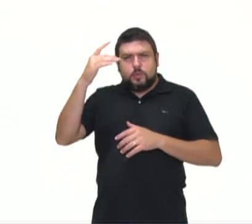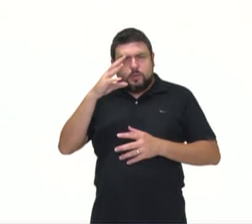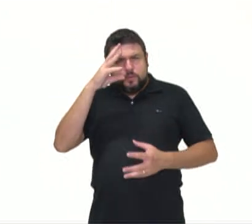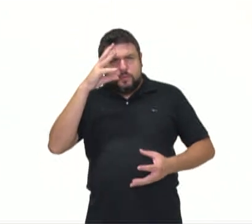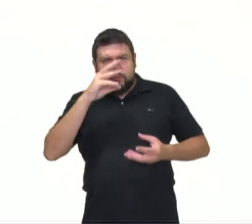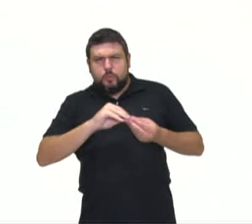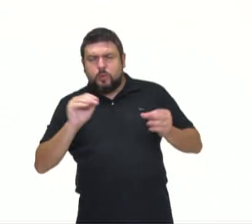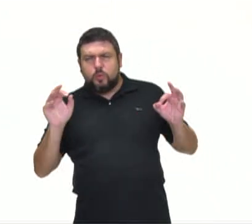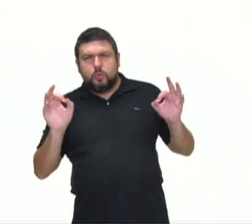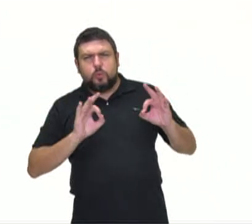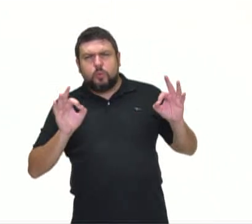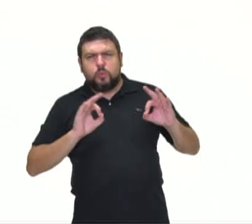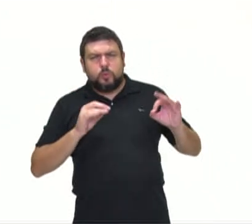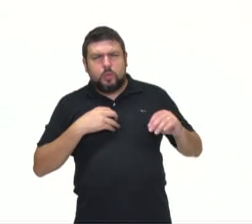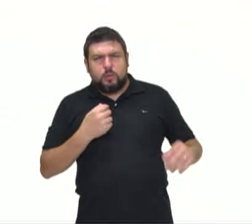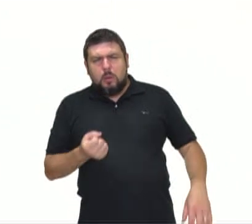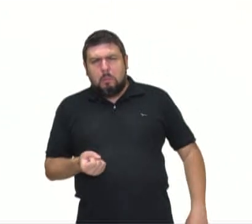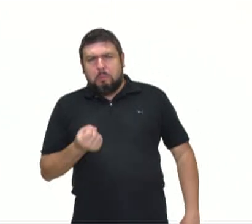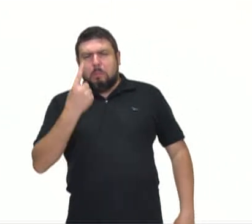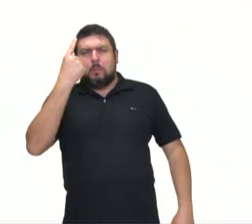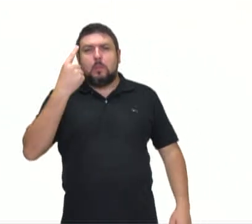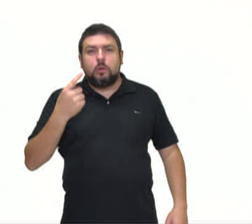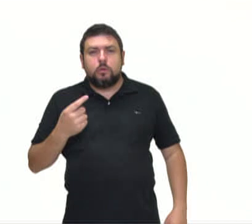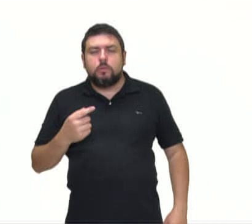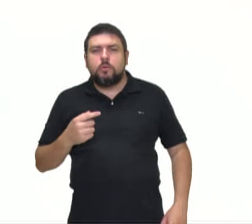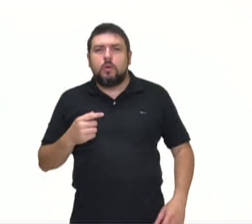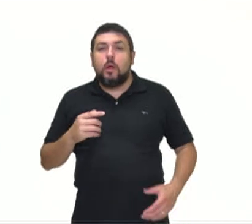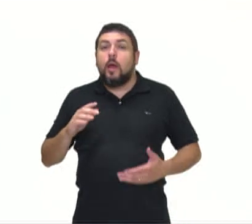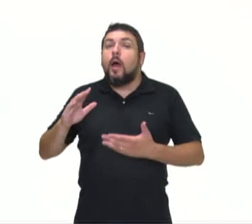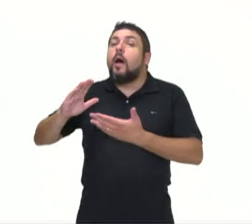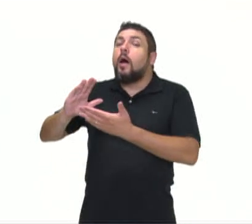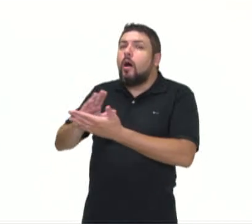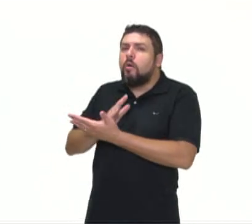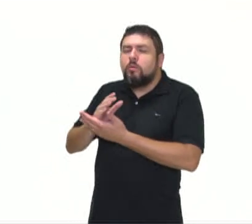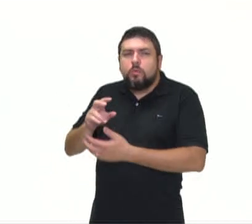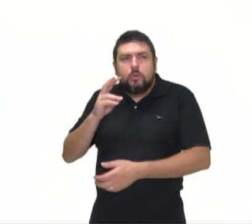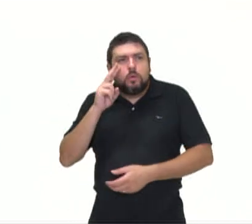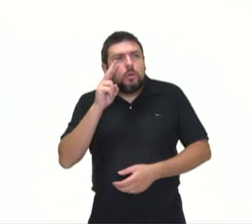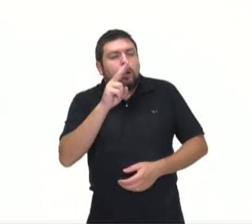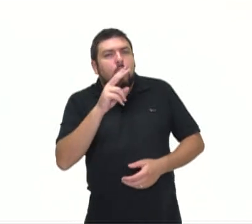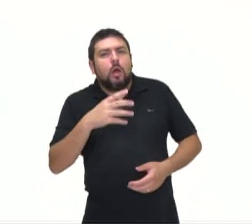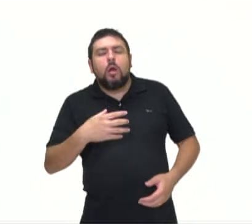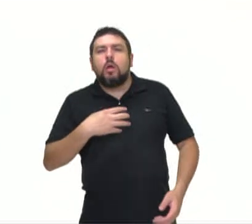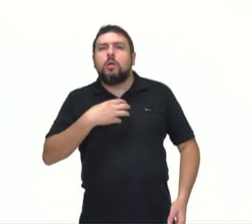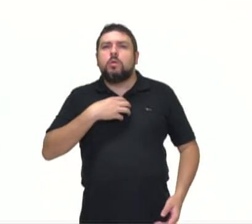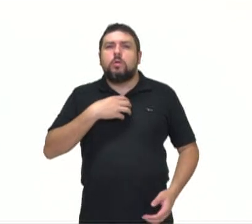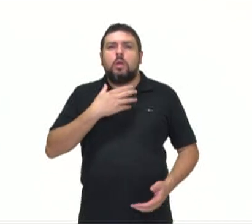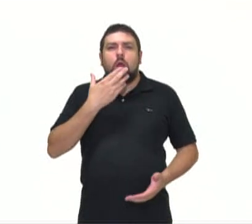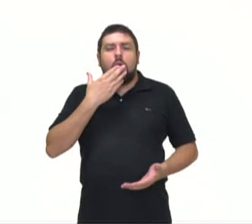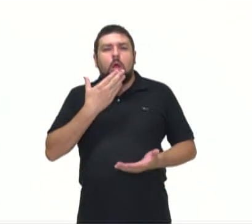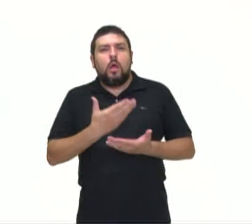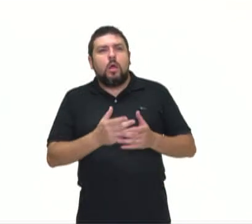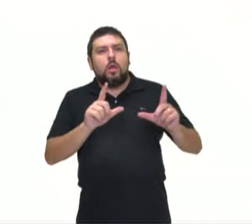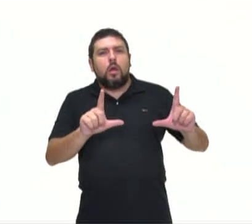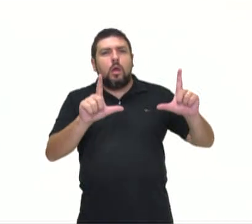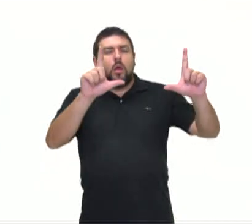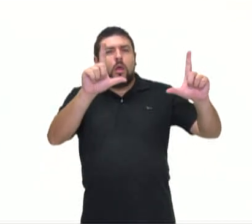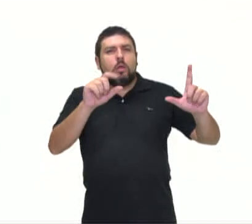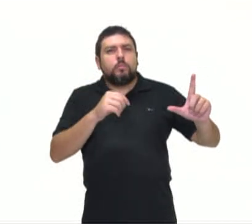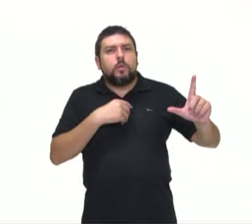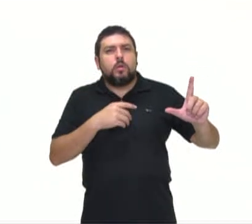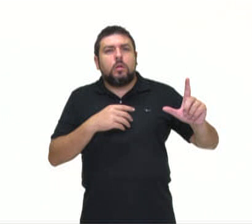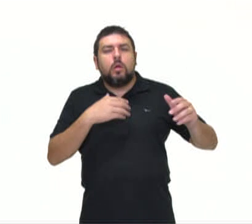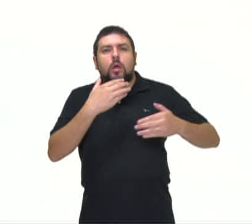incompreensível e bizarra, disse. Outros a consideraram extraordinária. O estilo foi imediatamente imitado